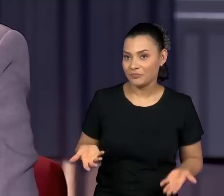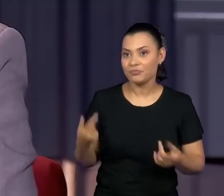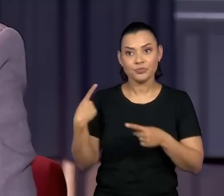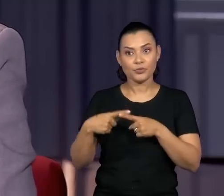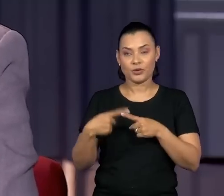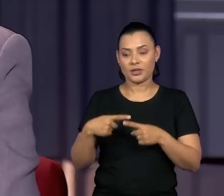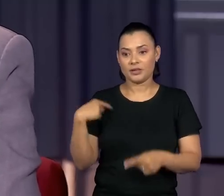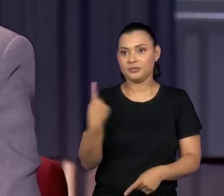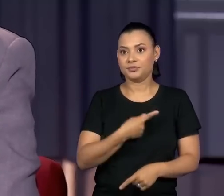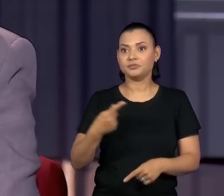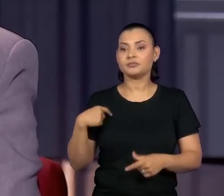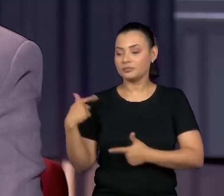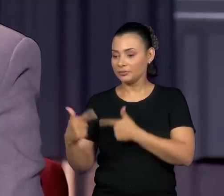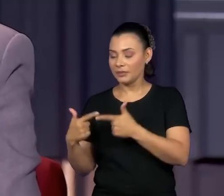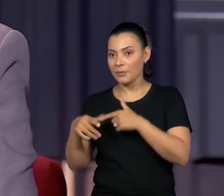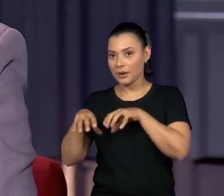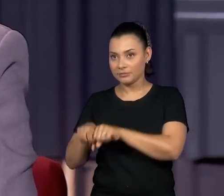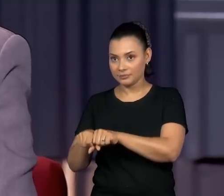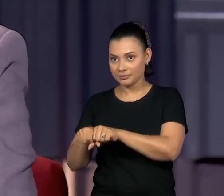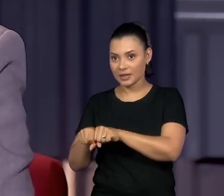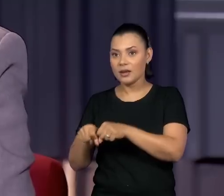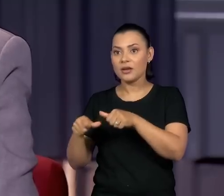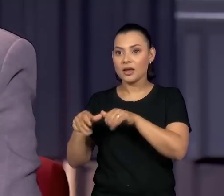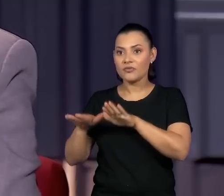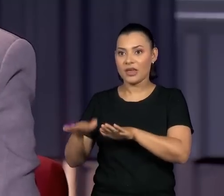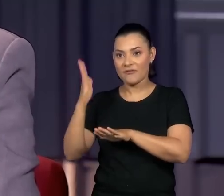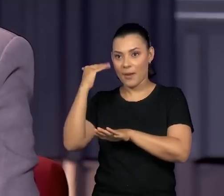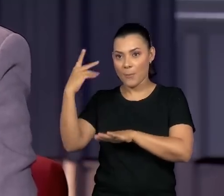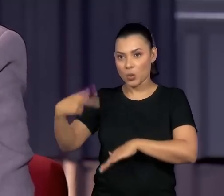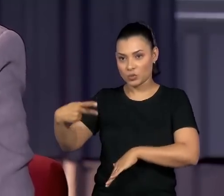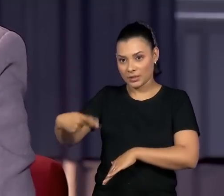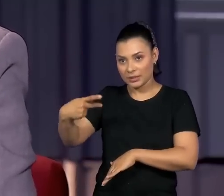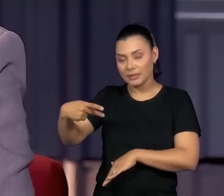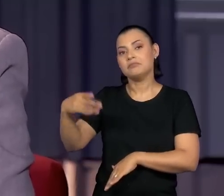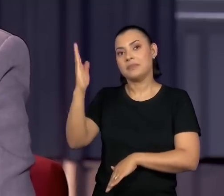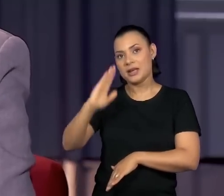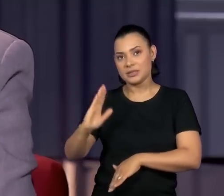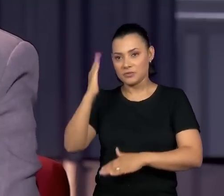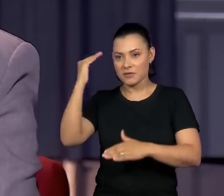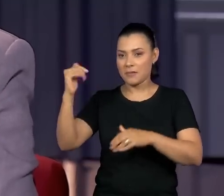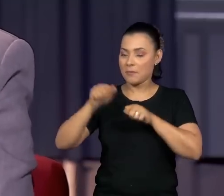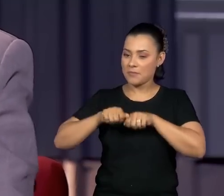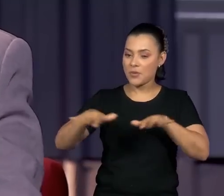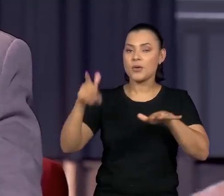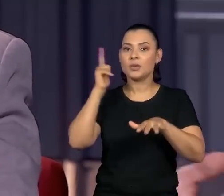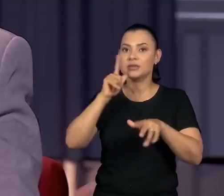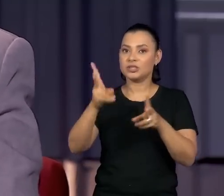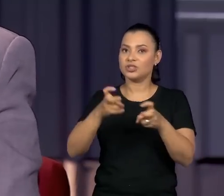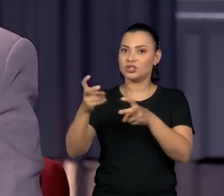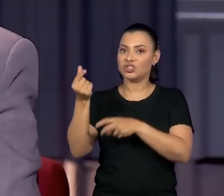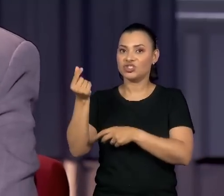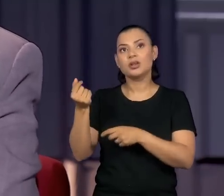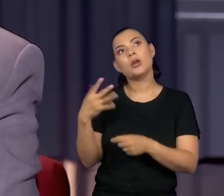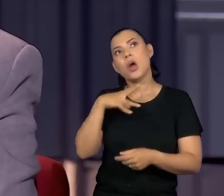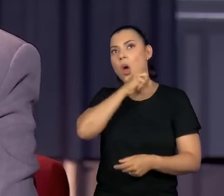gente tem um trampo aqui, eu quero ficar bem conhecido aqui, fazer sucesso, ganhar grana. Não pode ser hipócrita para dizer, meu irmão. Claro. Que